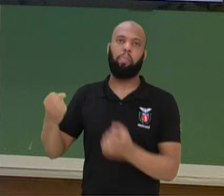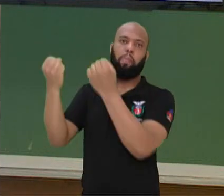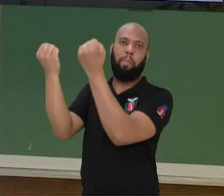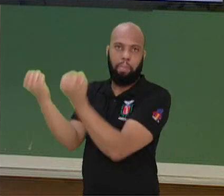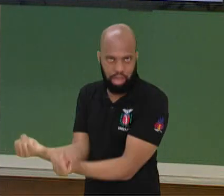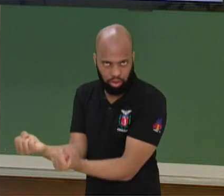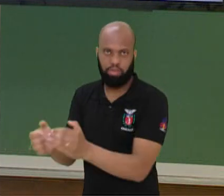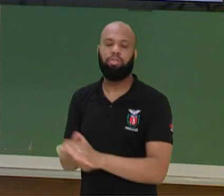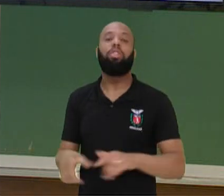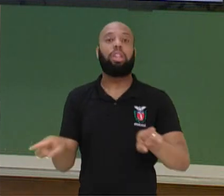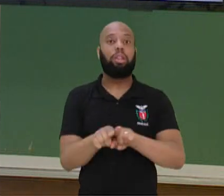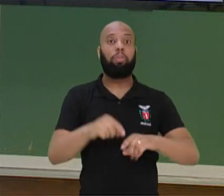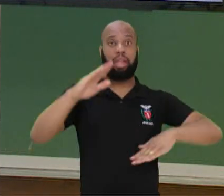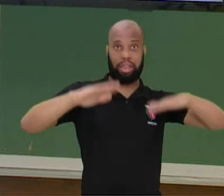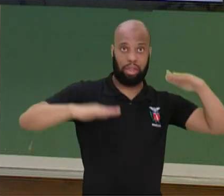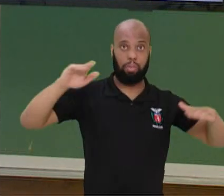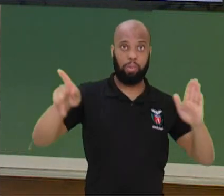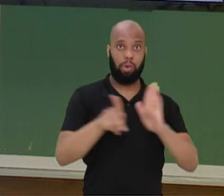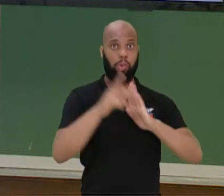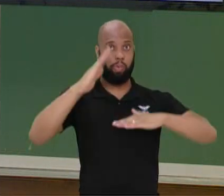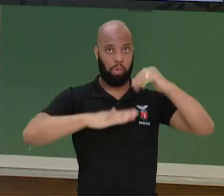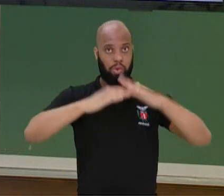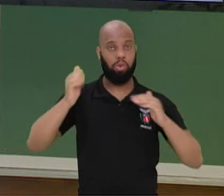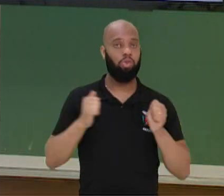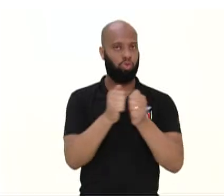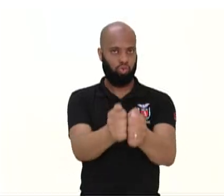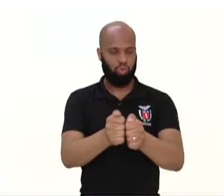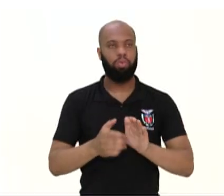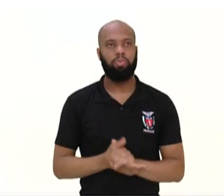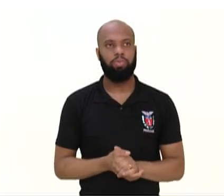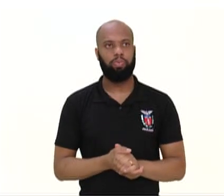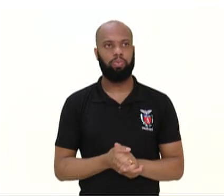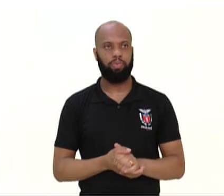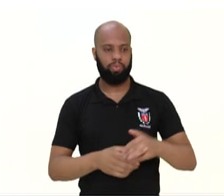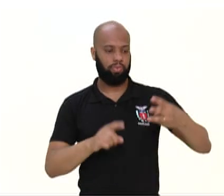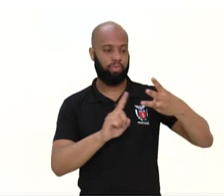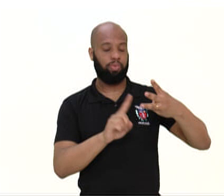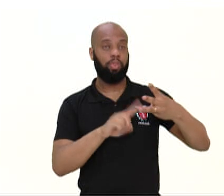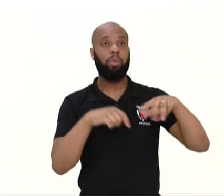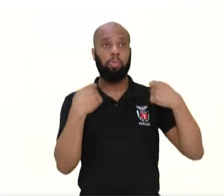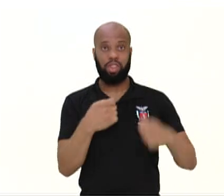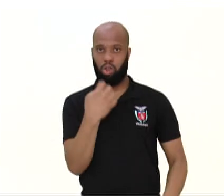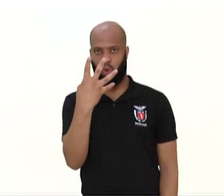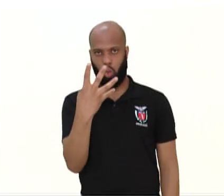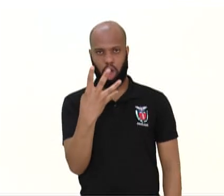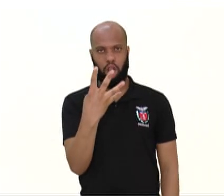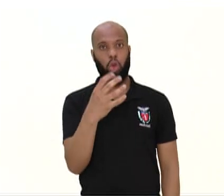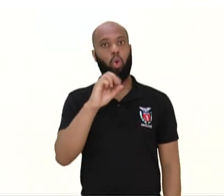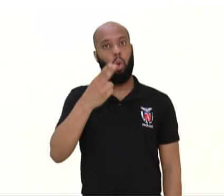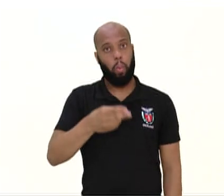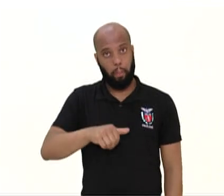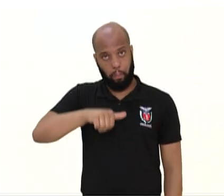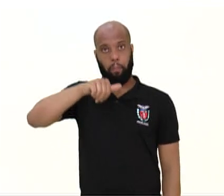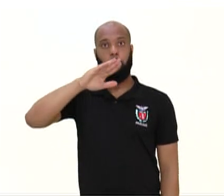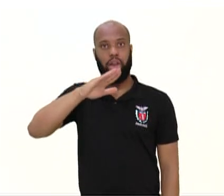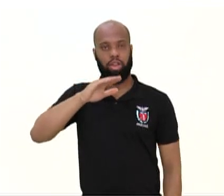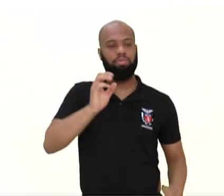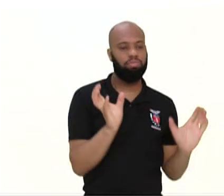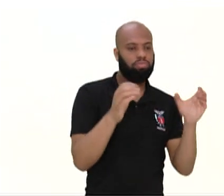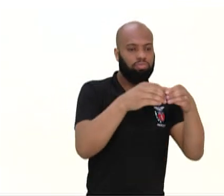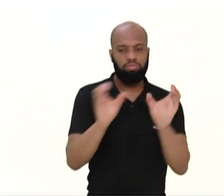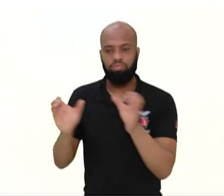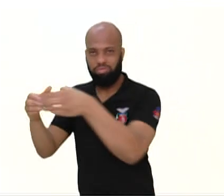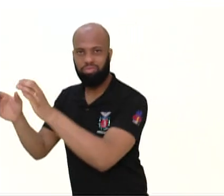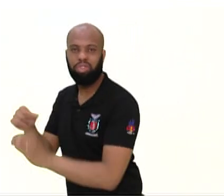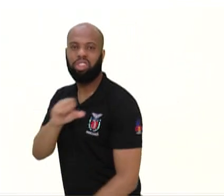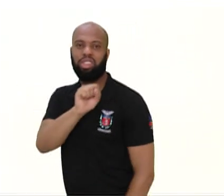físico e da especificidade da modalidade. Uma quantidade igual ou superior a 4 séries por grupo muscular. Intervalo